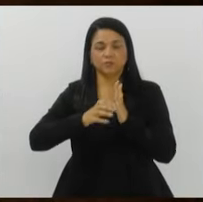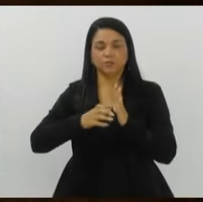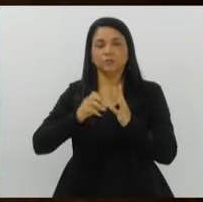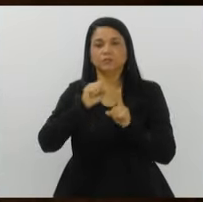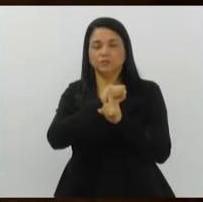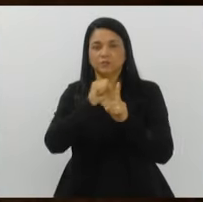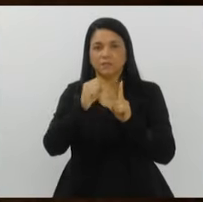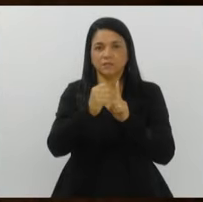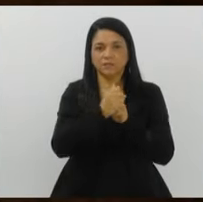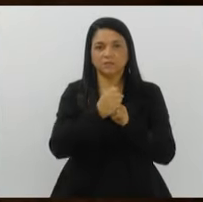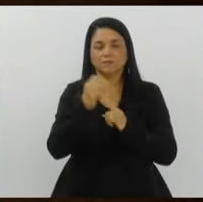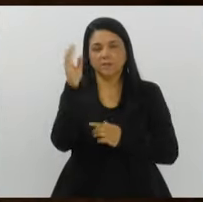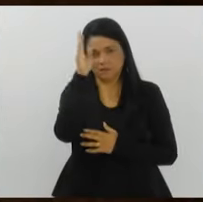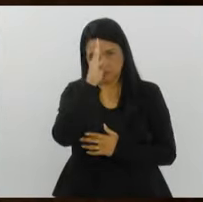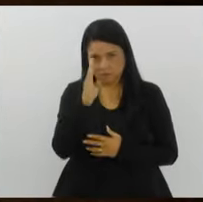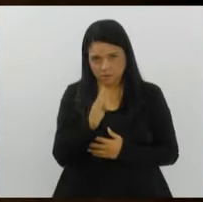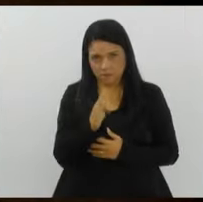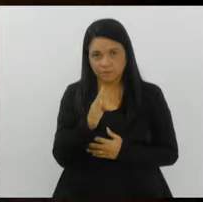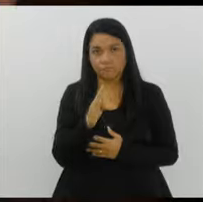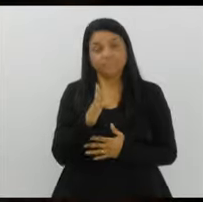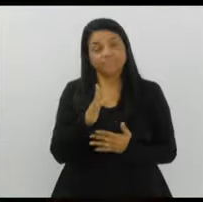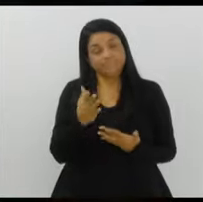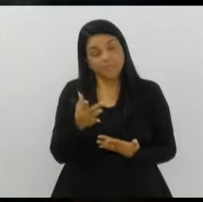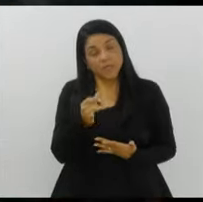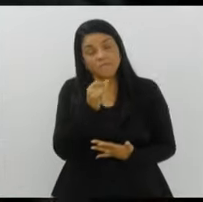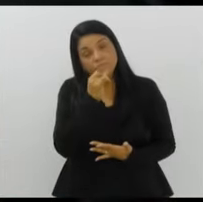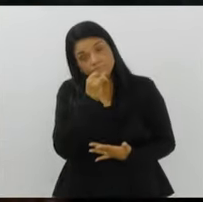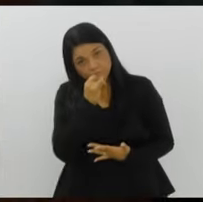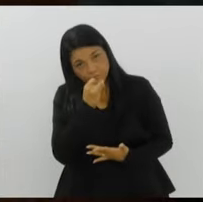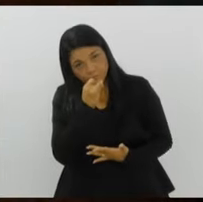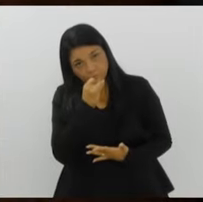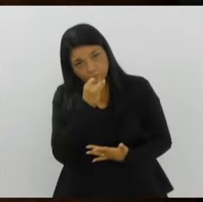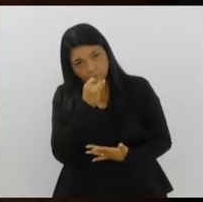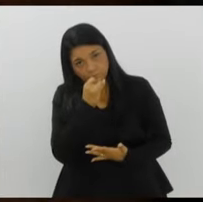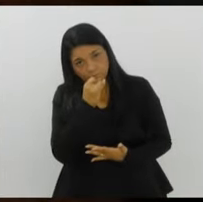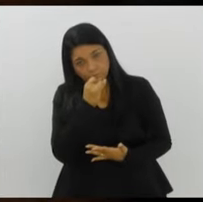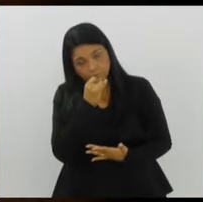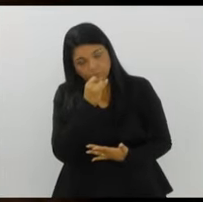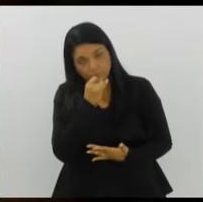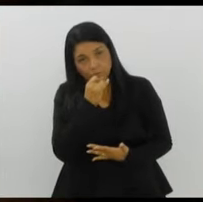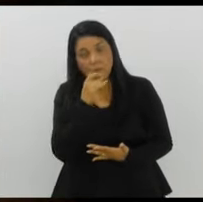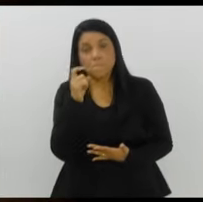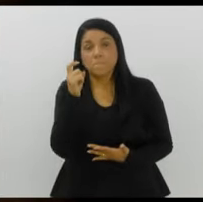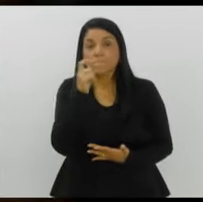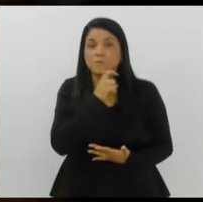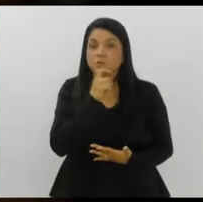Brasileiro, que, lamentavelmente, que mentindo,